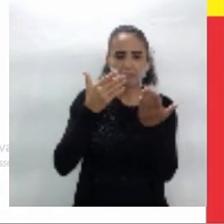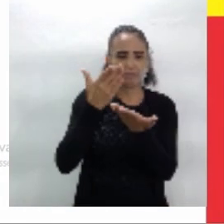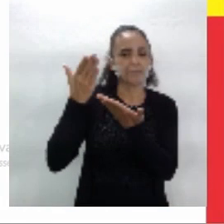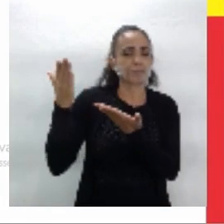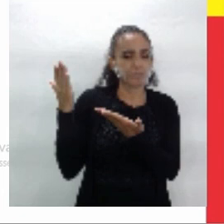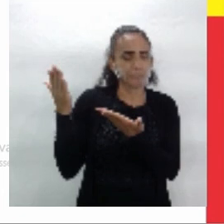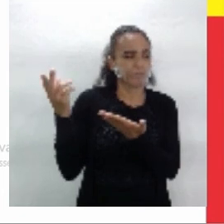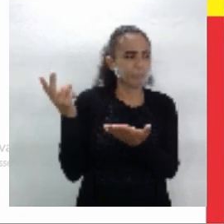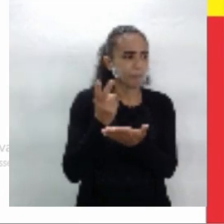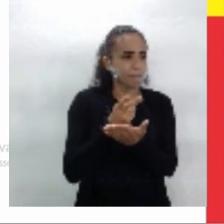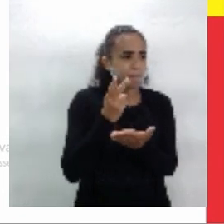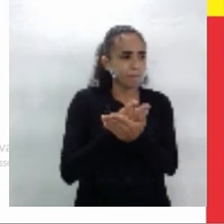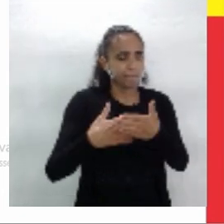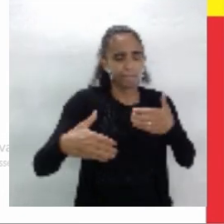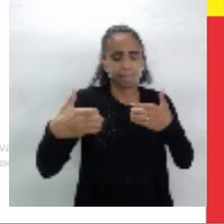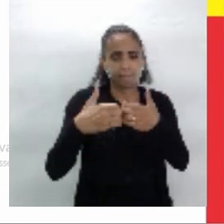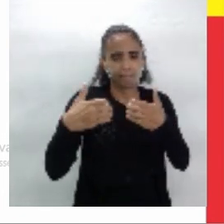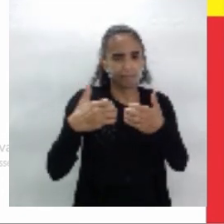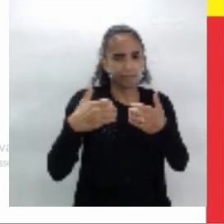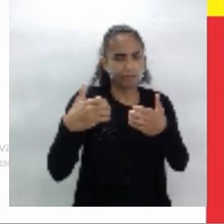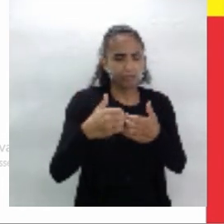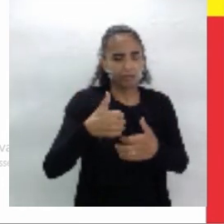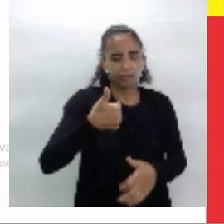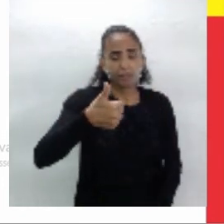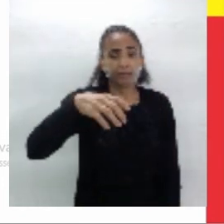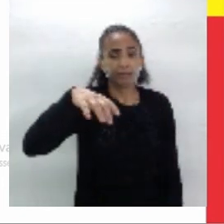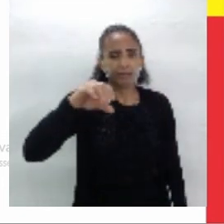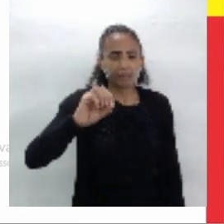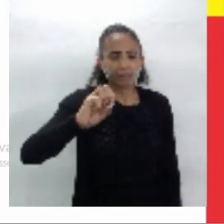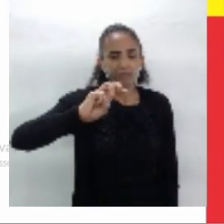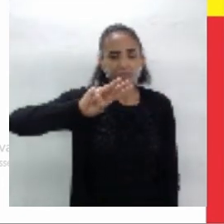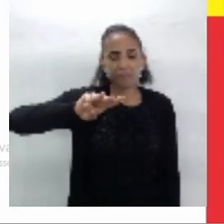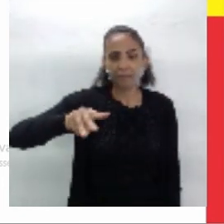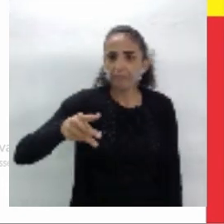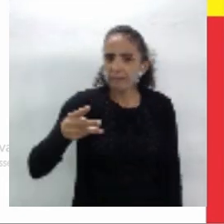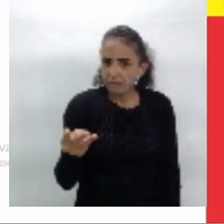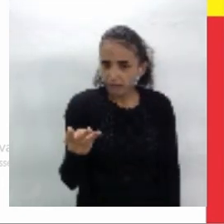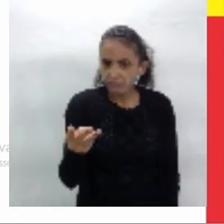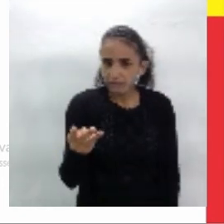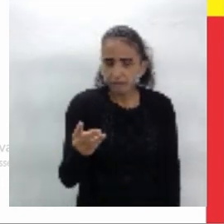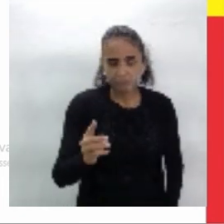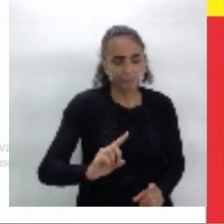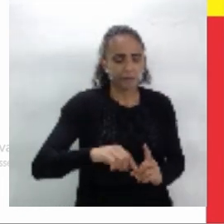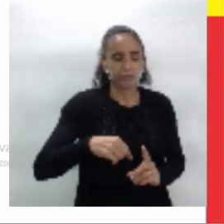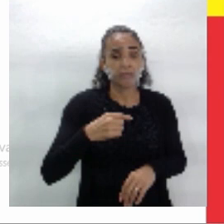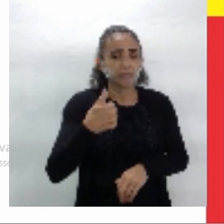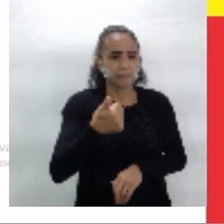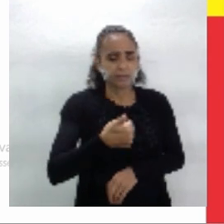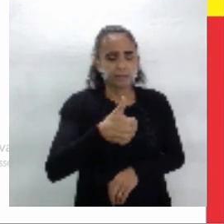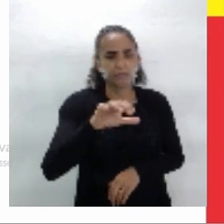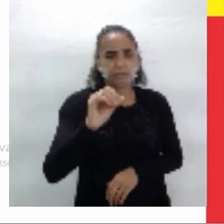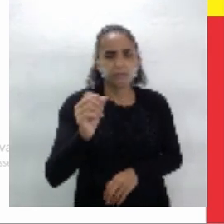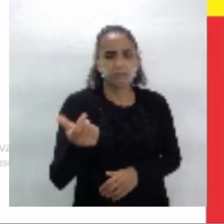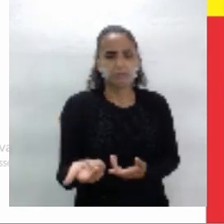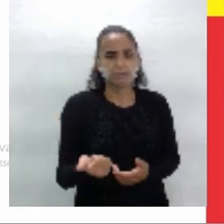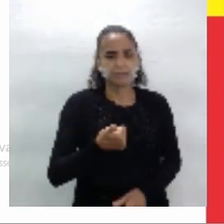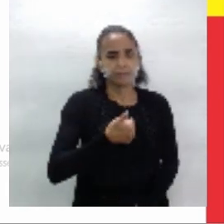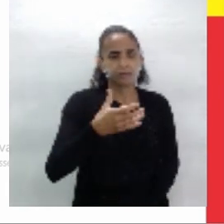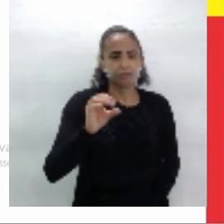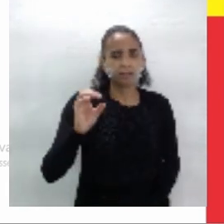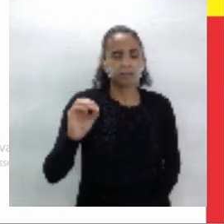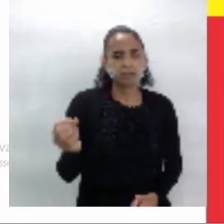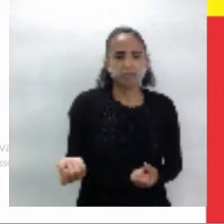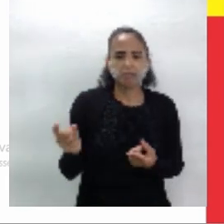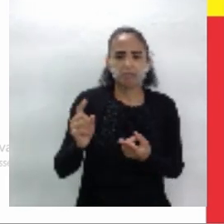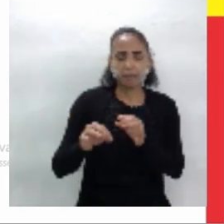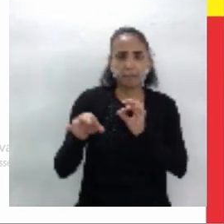seguinte, que está mais perto de 10 milhões. Porque depois de 10 milhões, nós temos 100